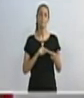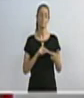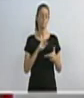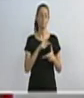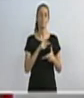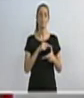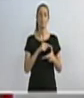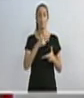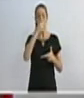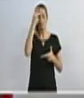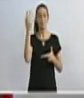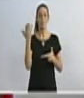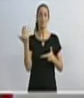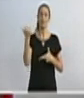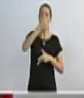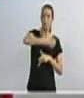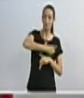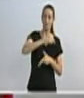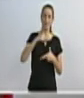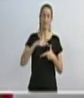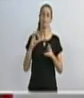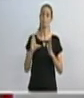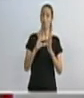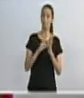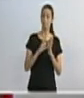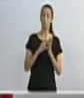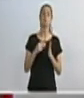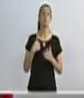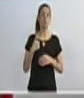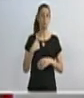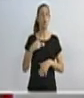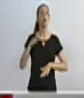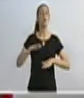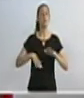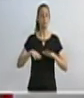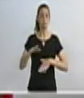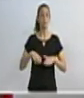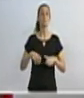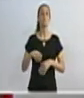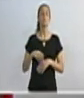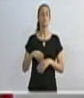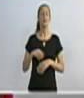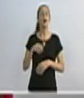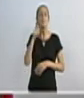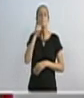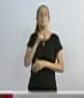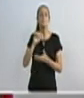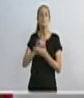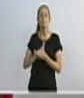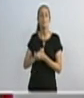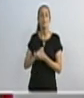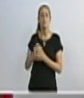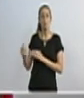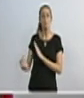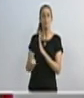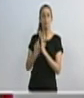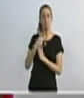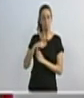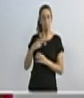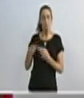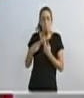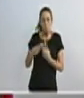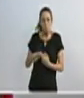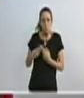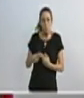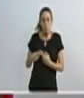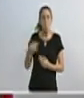exemplo. E não passa 2 vezes a minha esposa assim, meu, tu tem paciência ainda para ligar lá para o PROCON e cobrar?